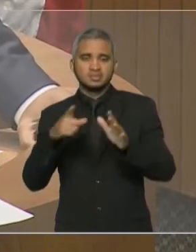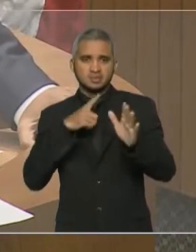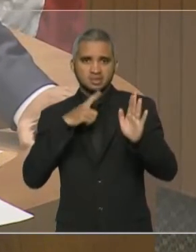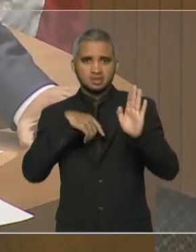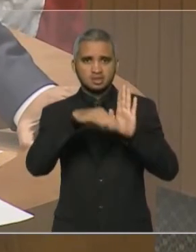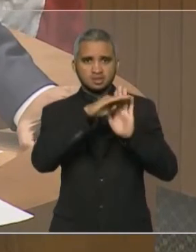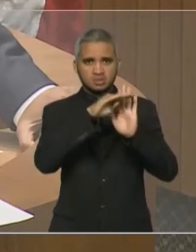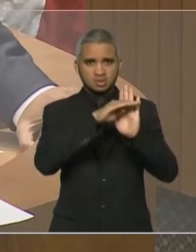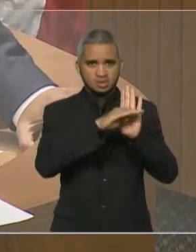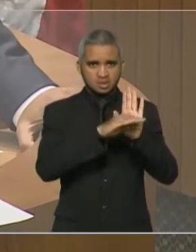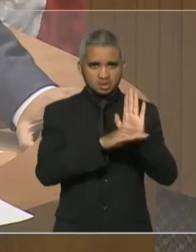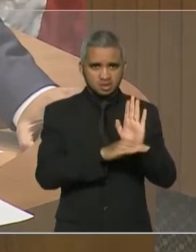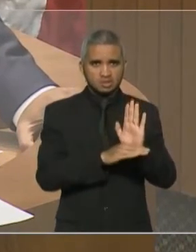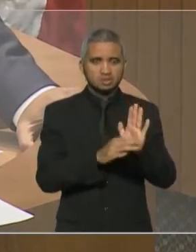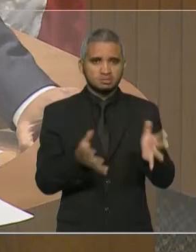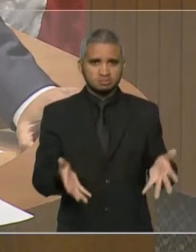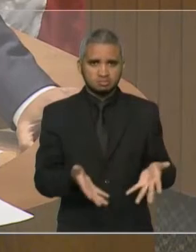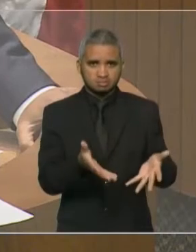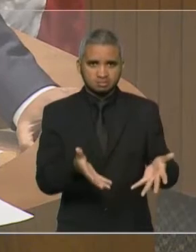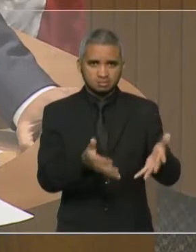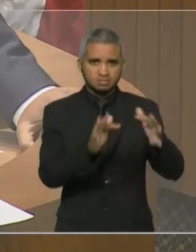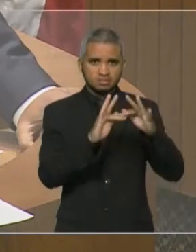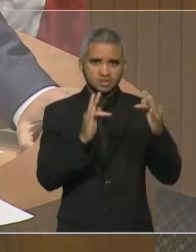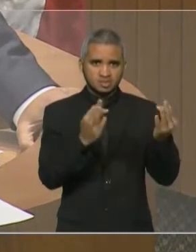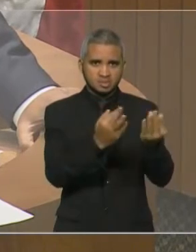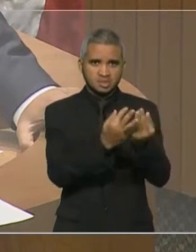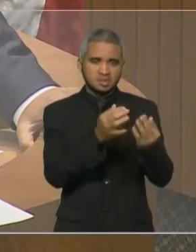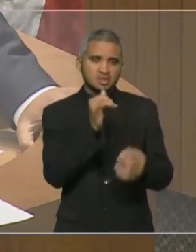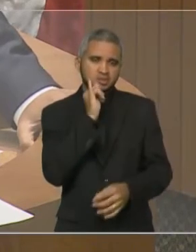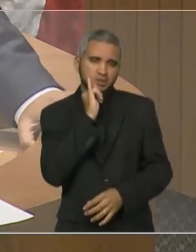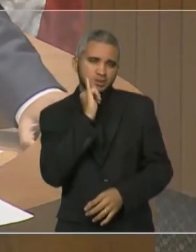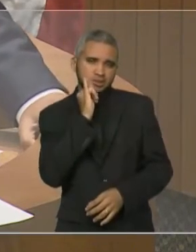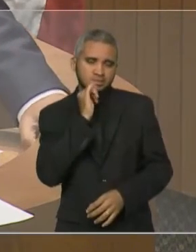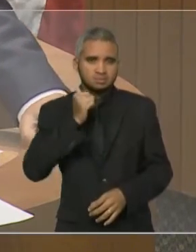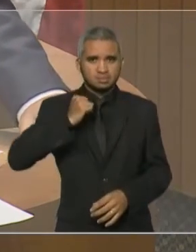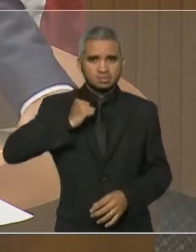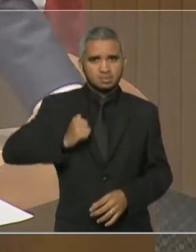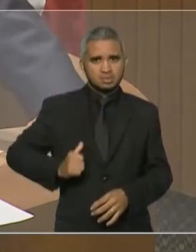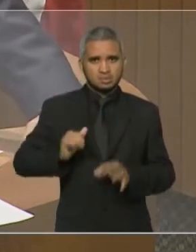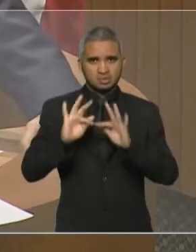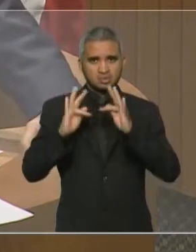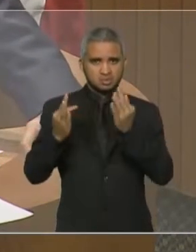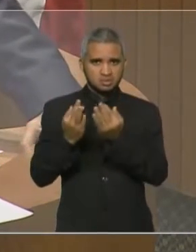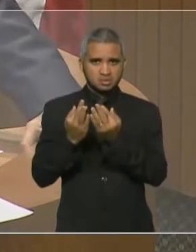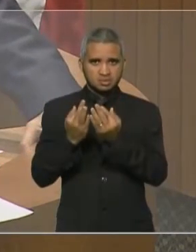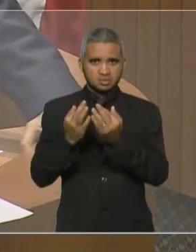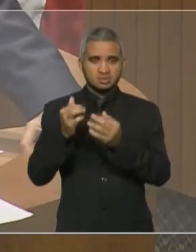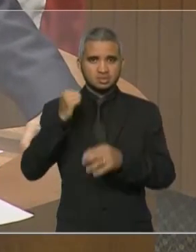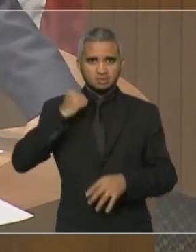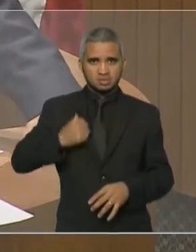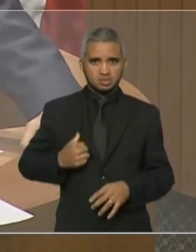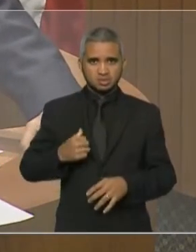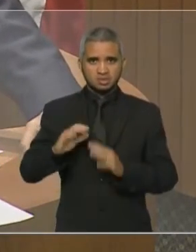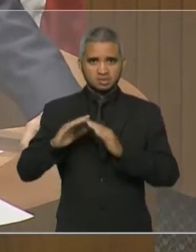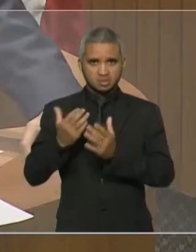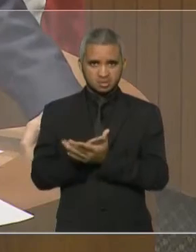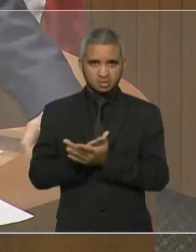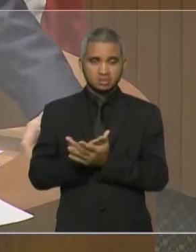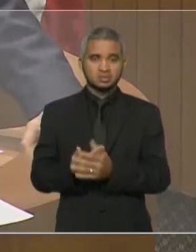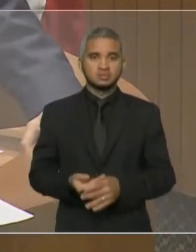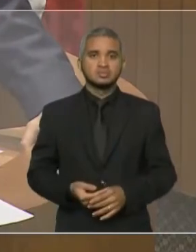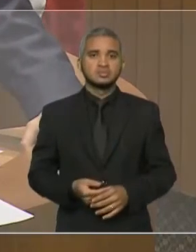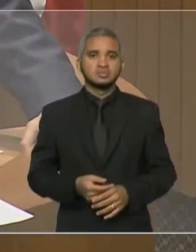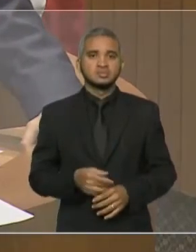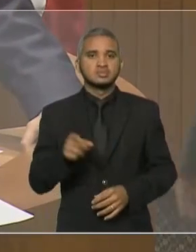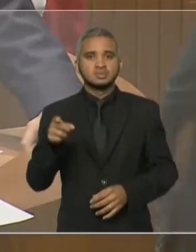a famílias, a exemplo do Bolsa Escola. Deputado Neto Evangelista, Vossa Excelência foi